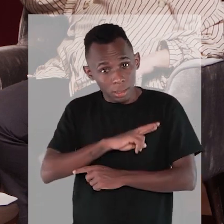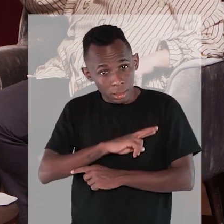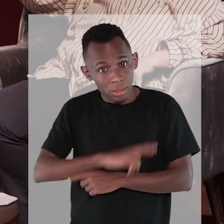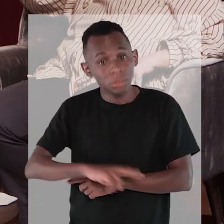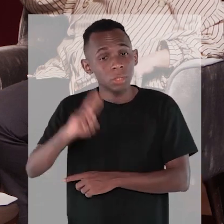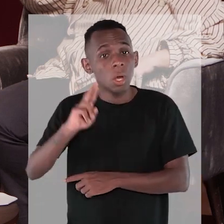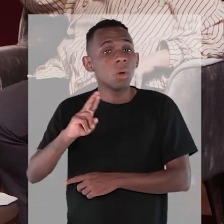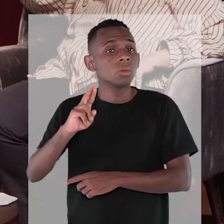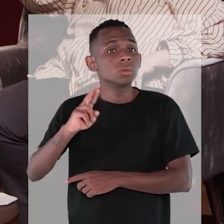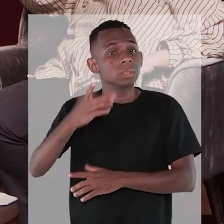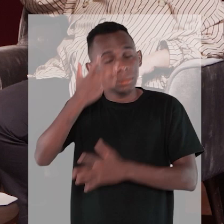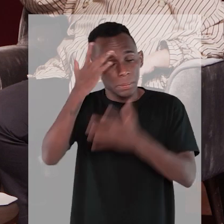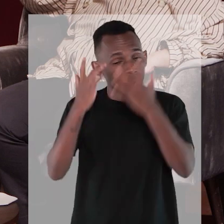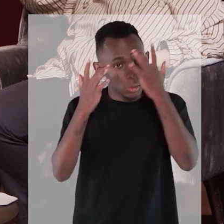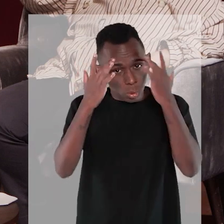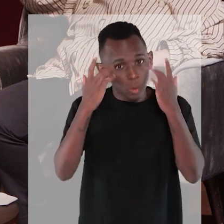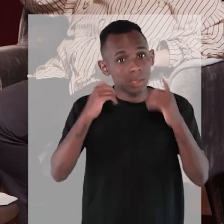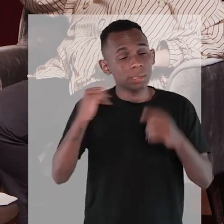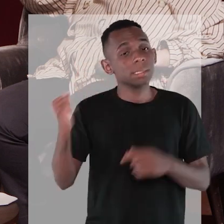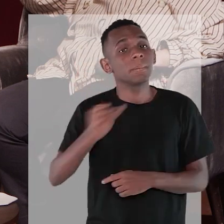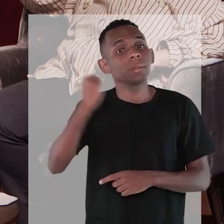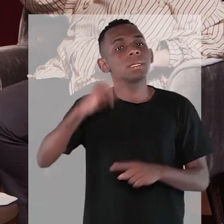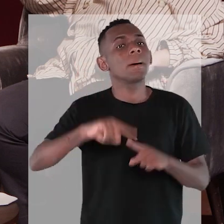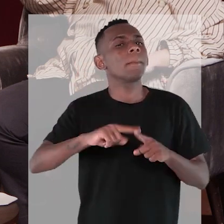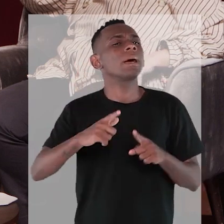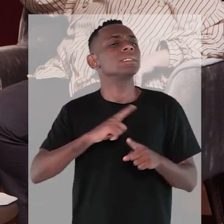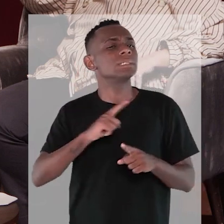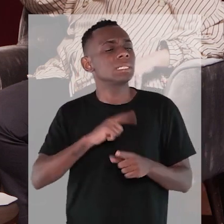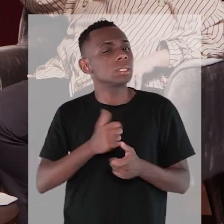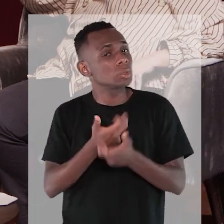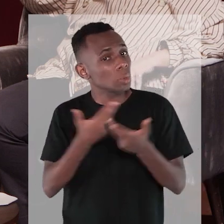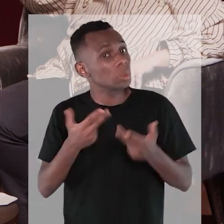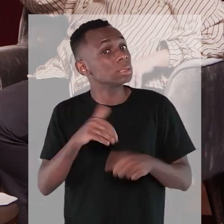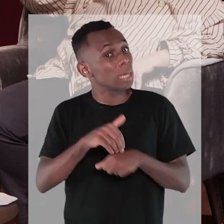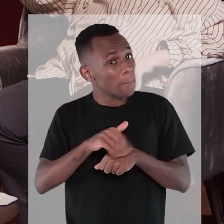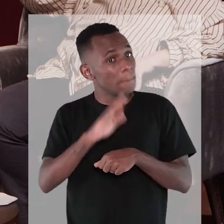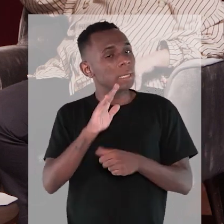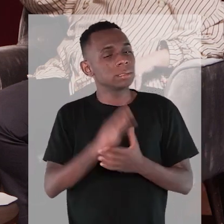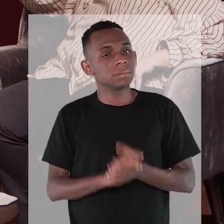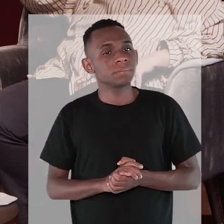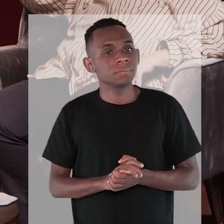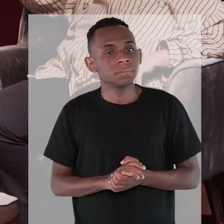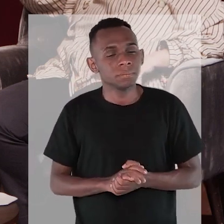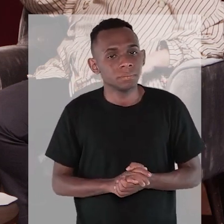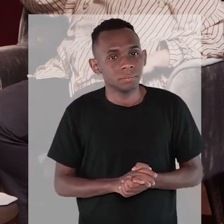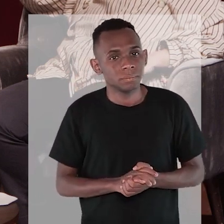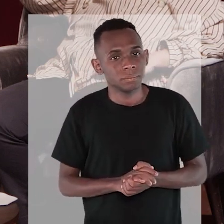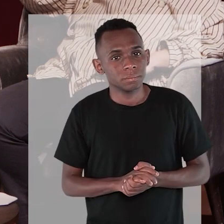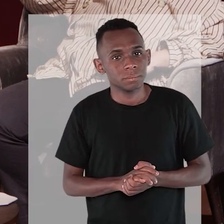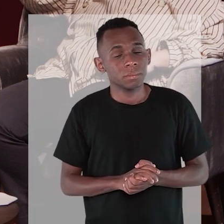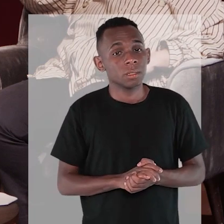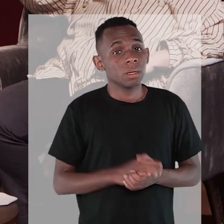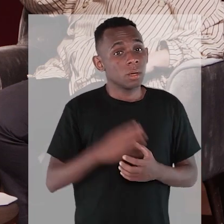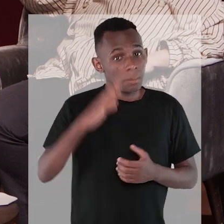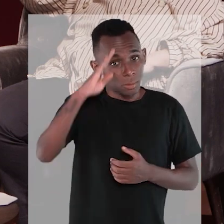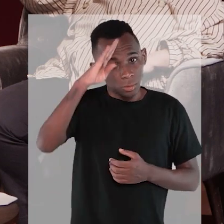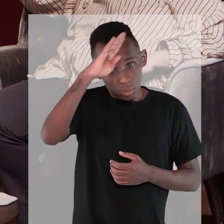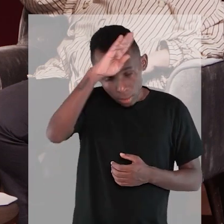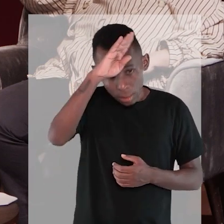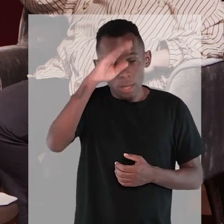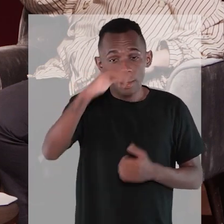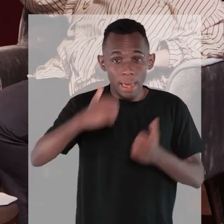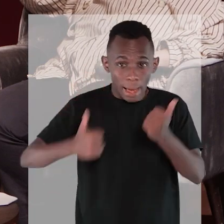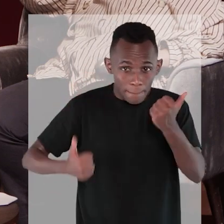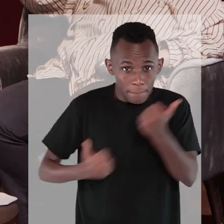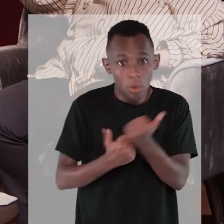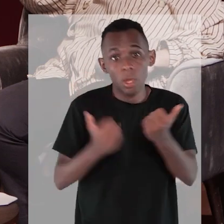no Bolsonaro, mas tem algo a mais aí. O Bolsonaro, não é só que o Bolsonaro beneficia algumas igrejas específicas,